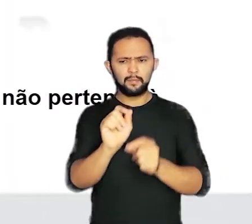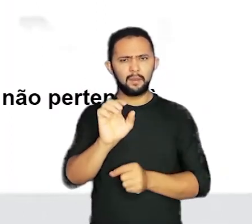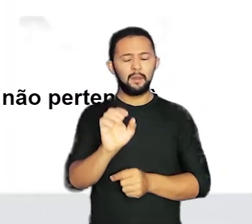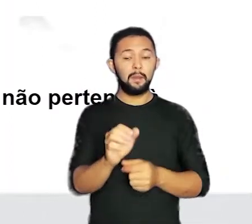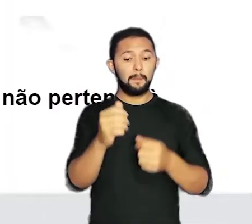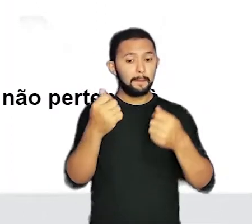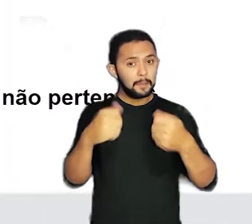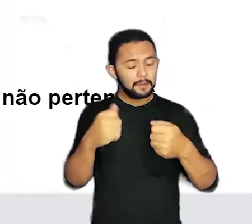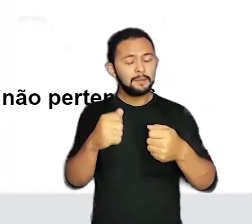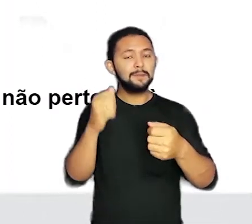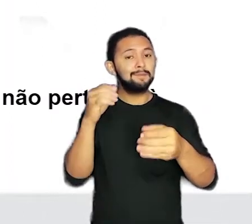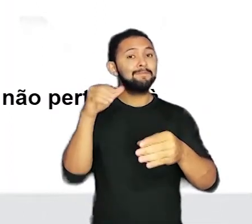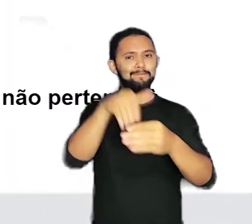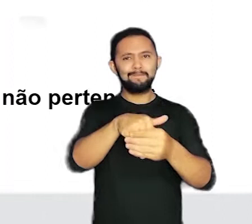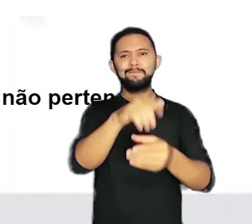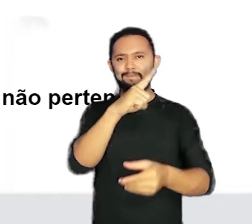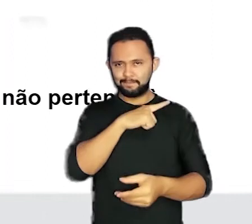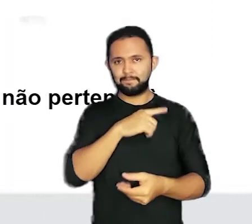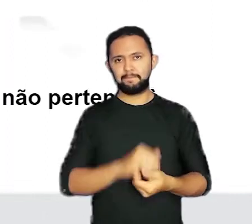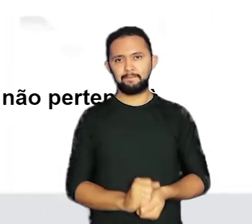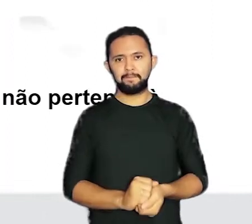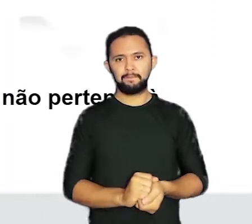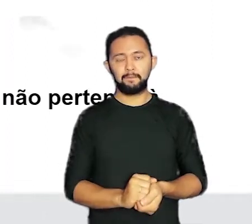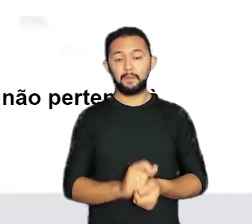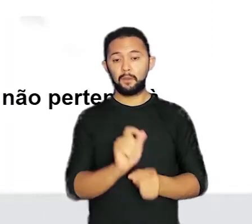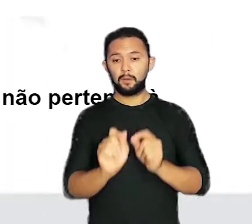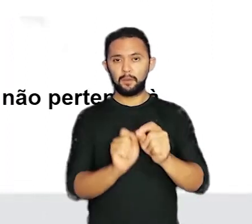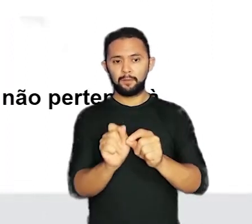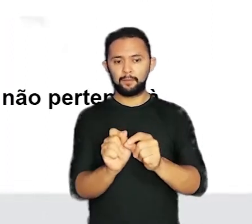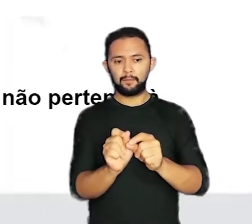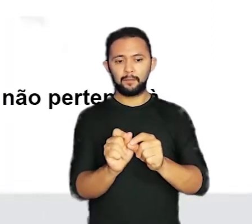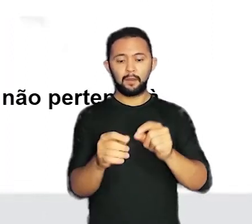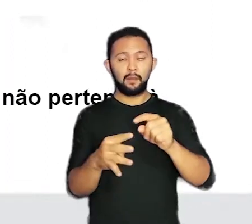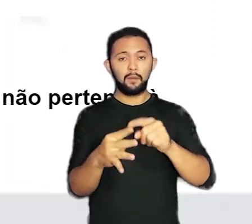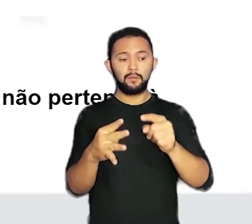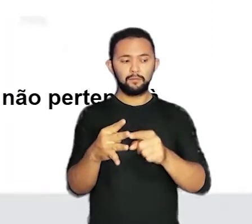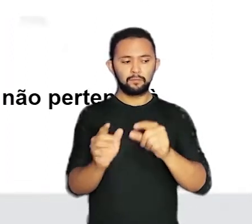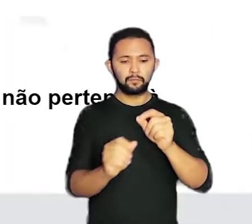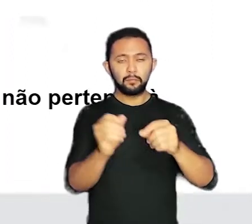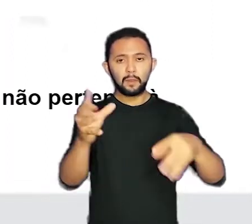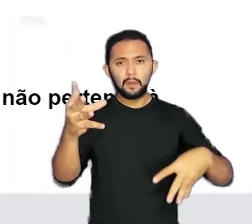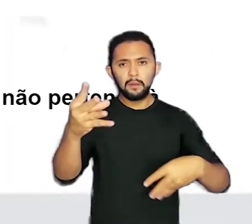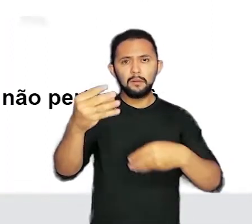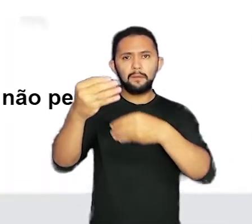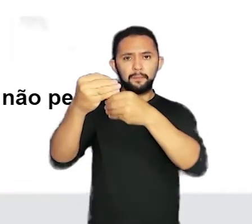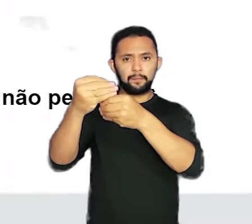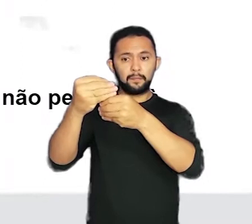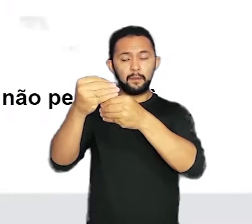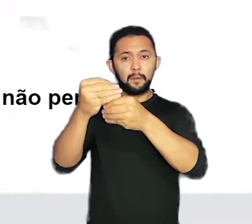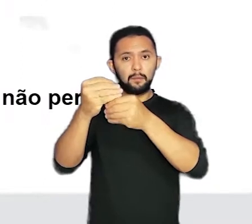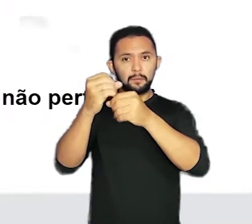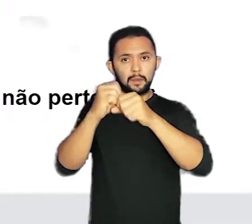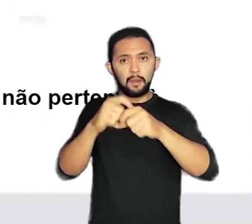não pode faltar. Termos integrantes, tá? Vão integrar as orações para ampliar